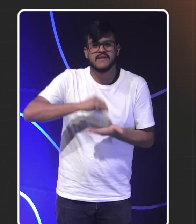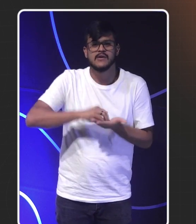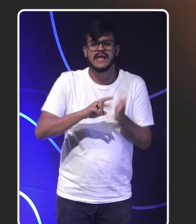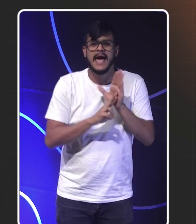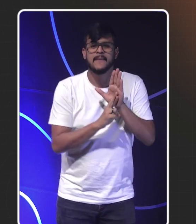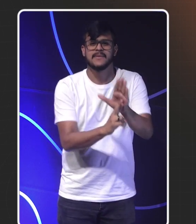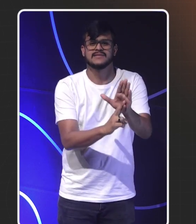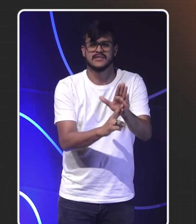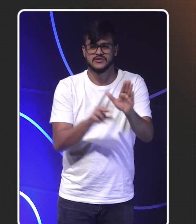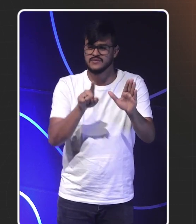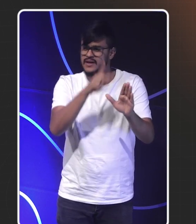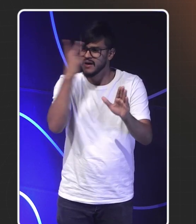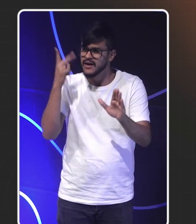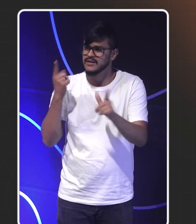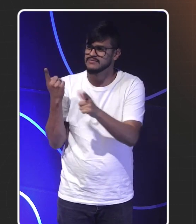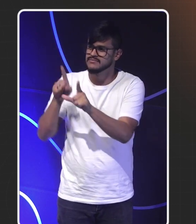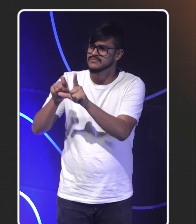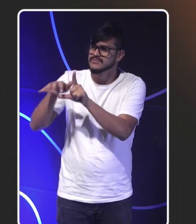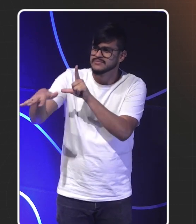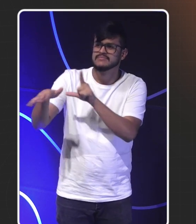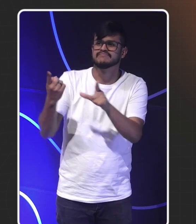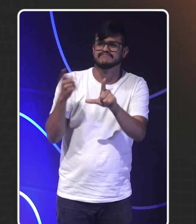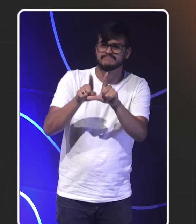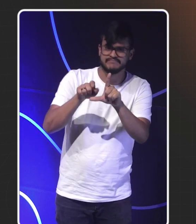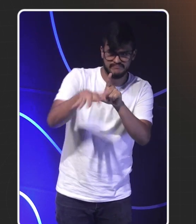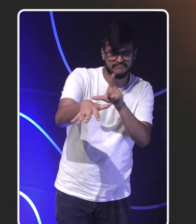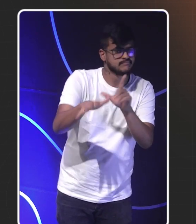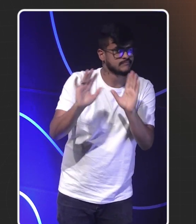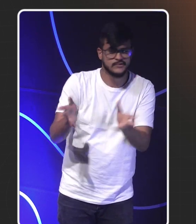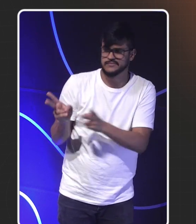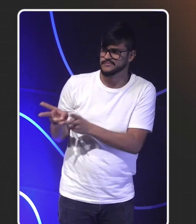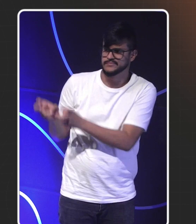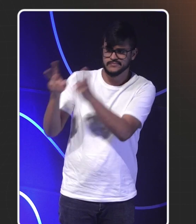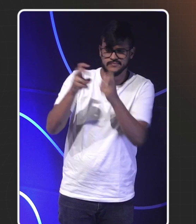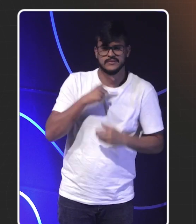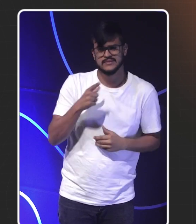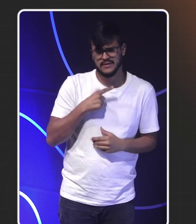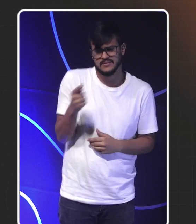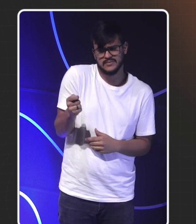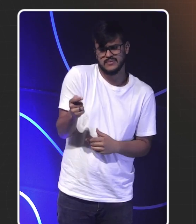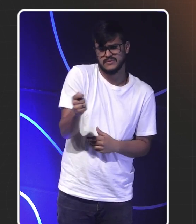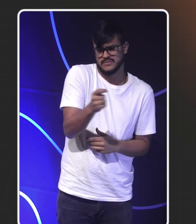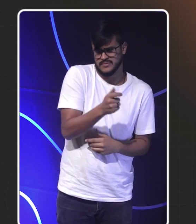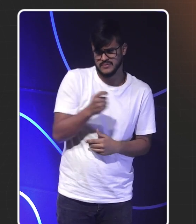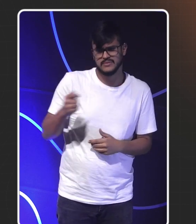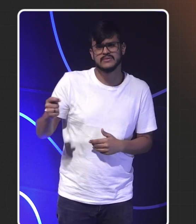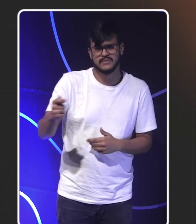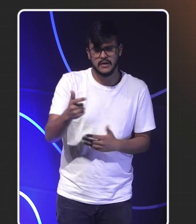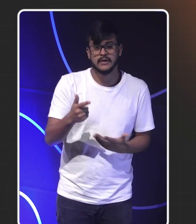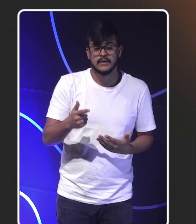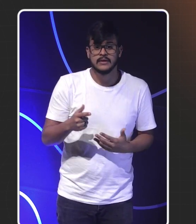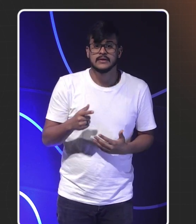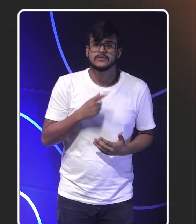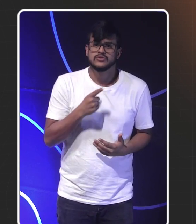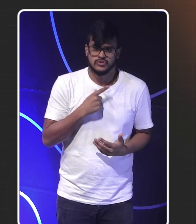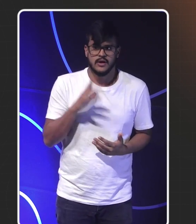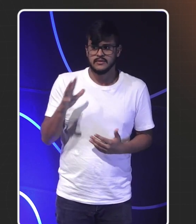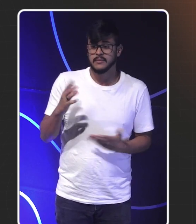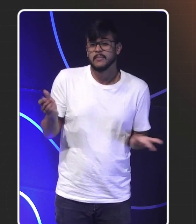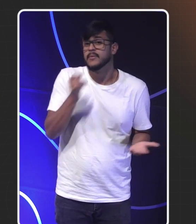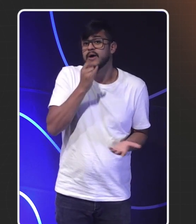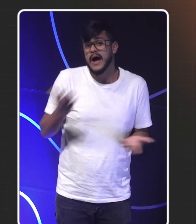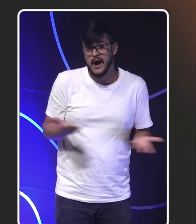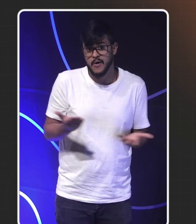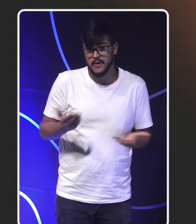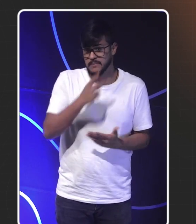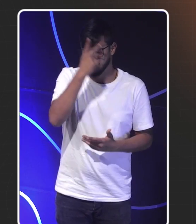campanhas, nas publicidades, e a gente vê refletir isso em vários lugares. O número é muito pequeno, a gente está aqui tem 3 pessoas.